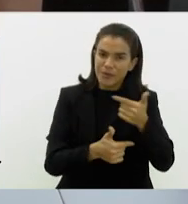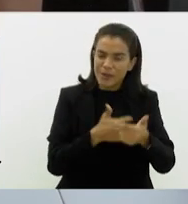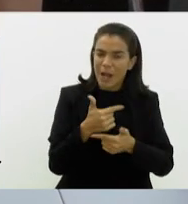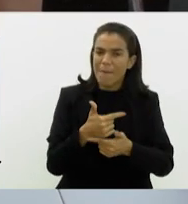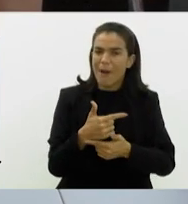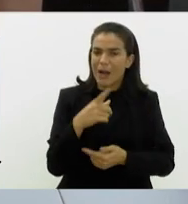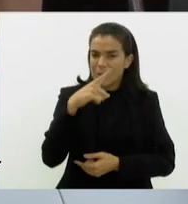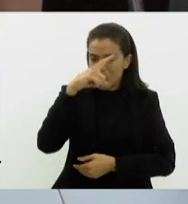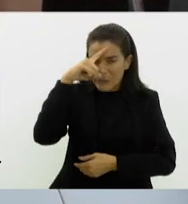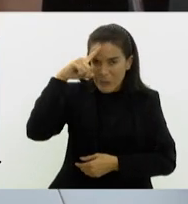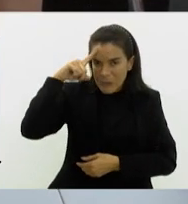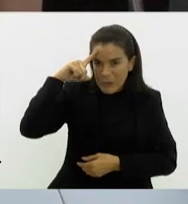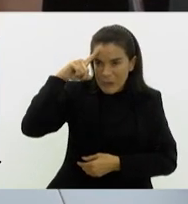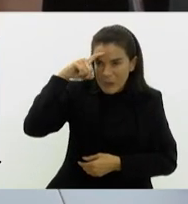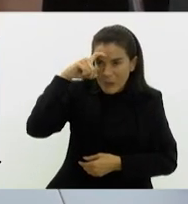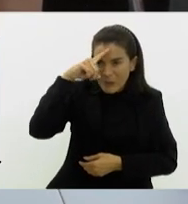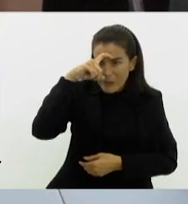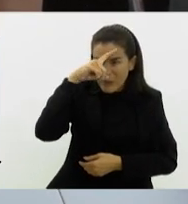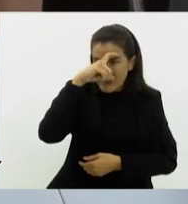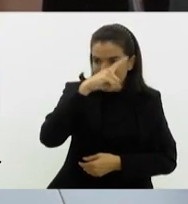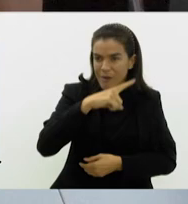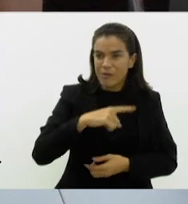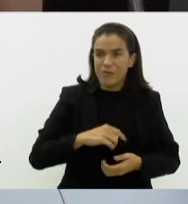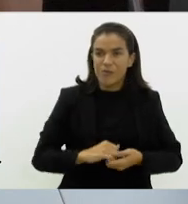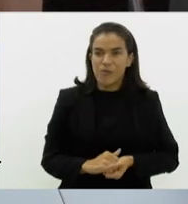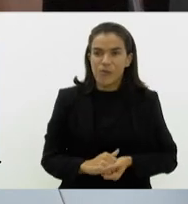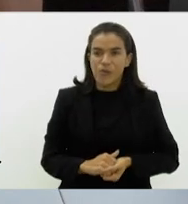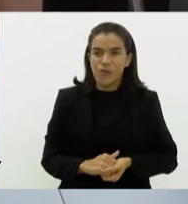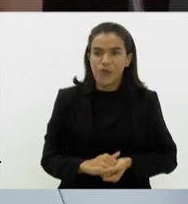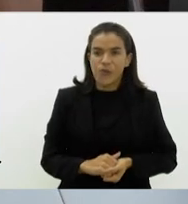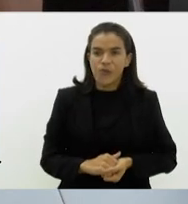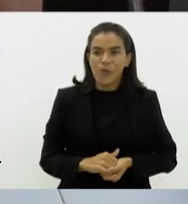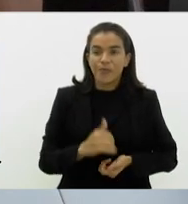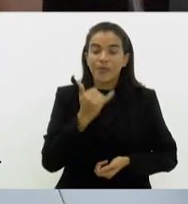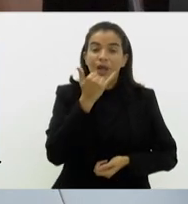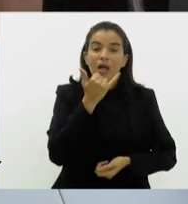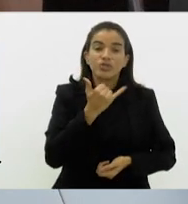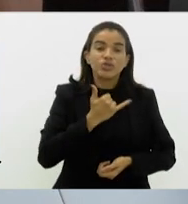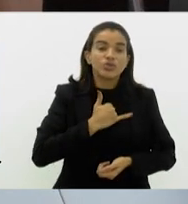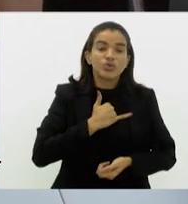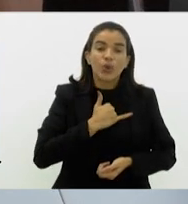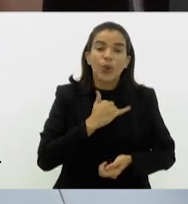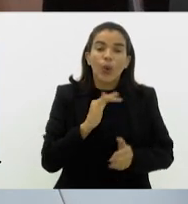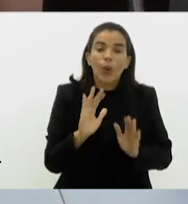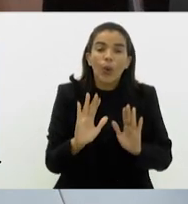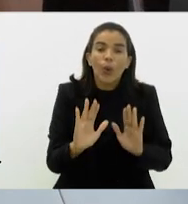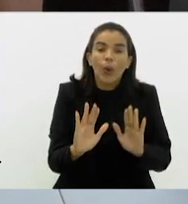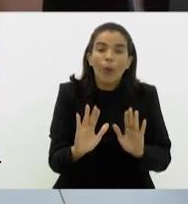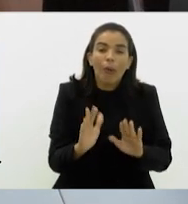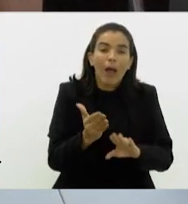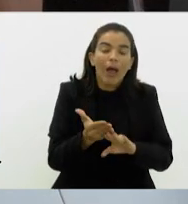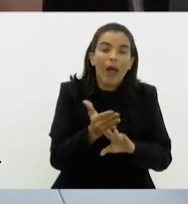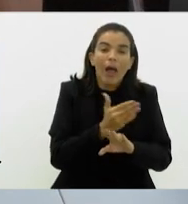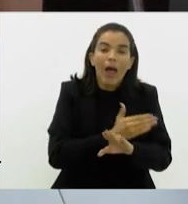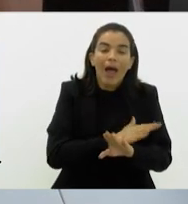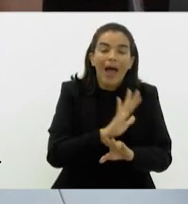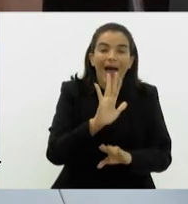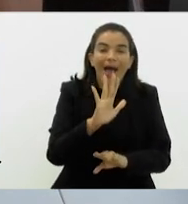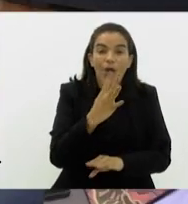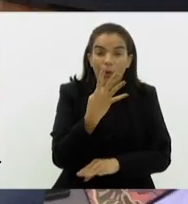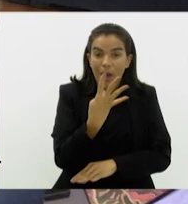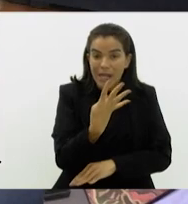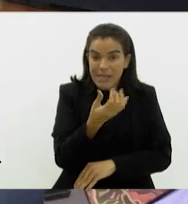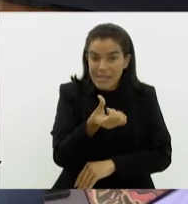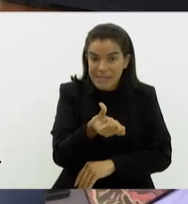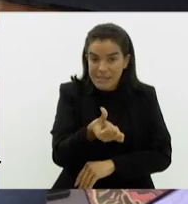cão, né? Declara o... Não. É, esse é o próximo. Ah, desculpa, eu estou discutindo... A gente está no anterior. Perdoe, estava no 46,